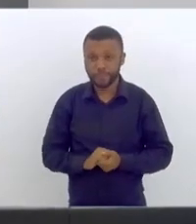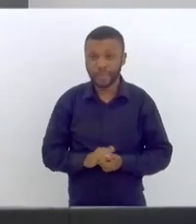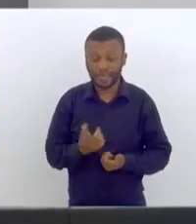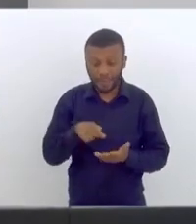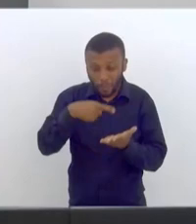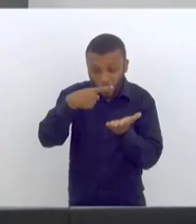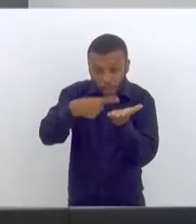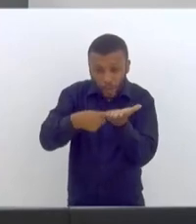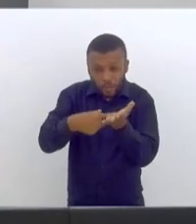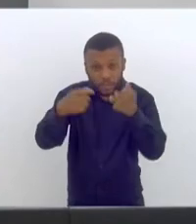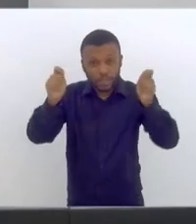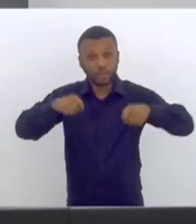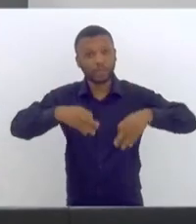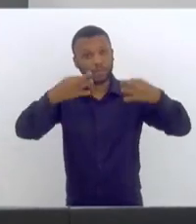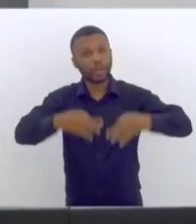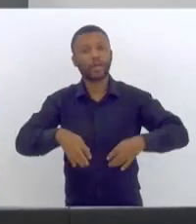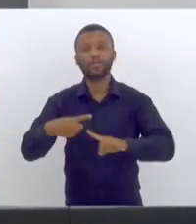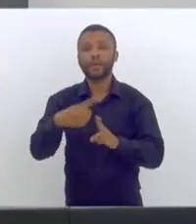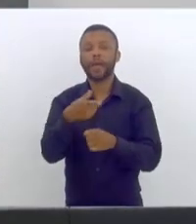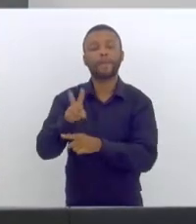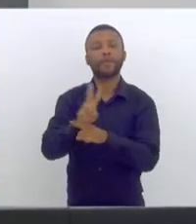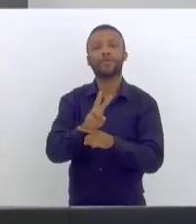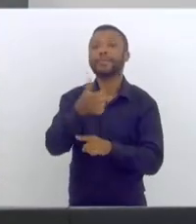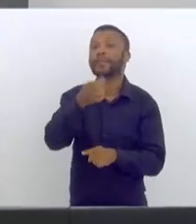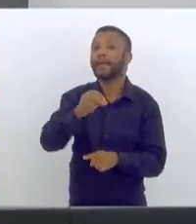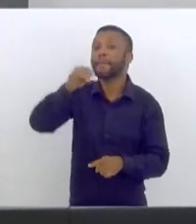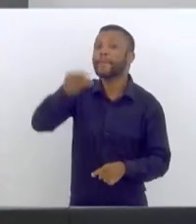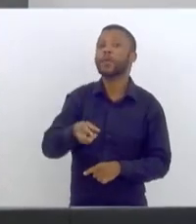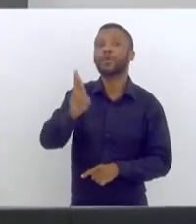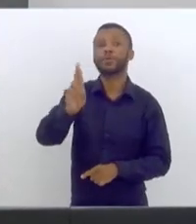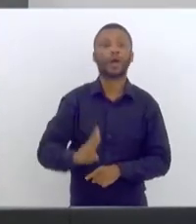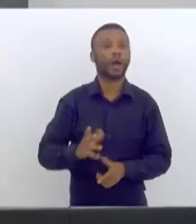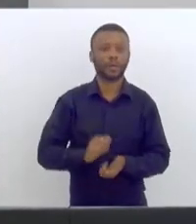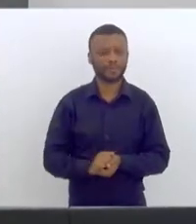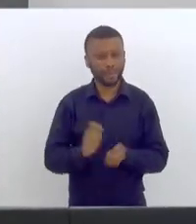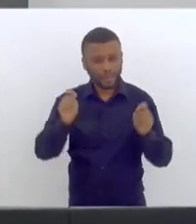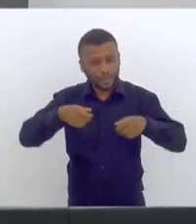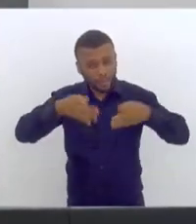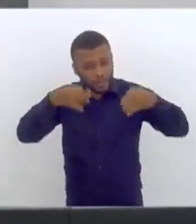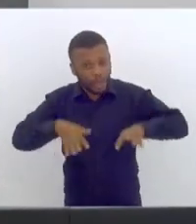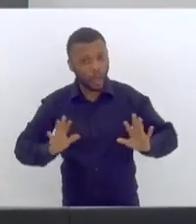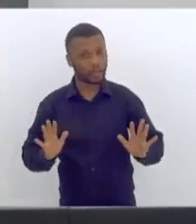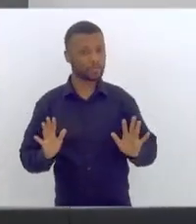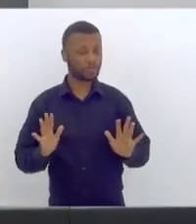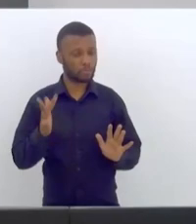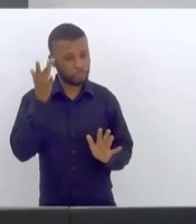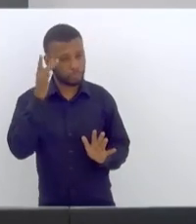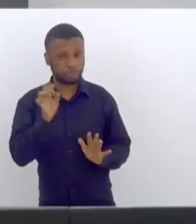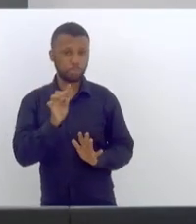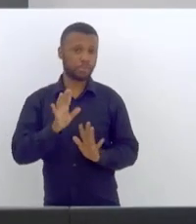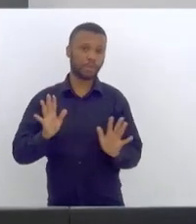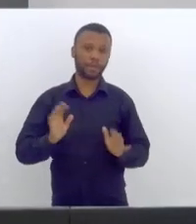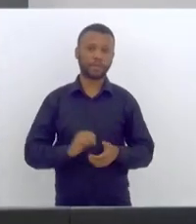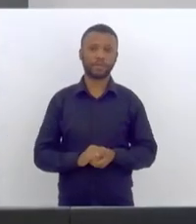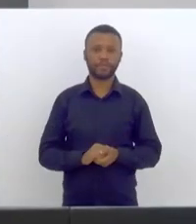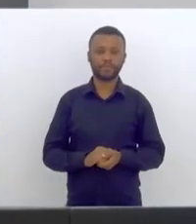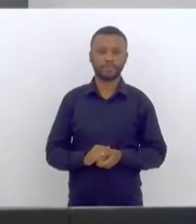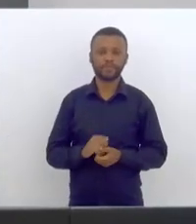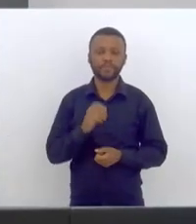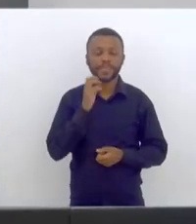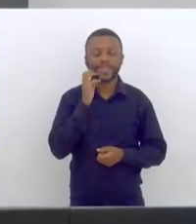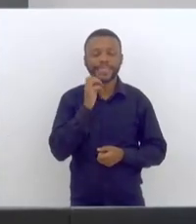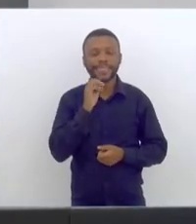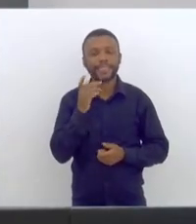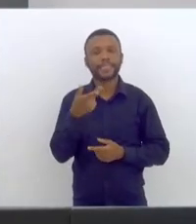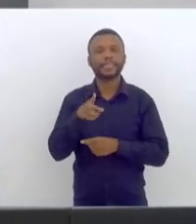deu certo porque emprestou 10 milhões de reais deu certo não sei não sei